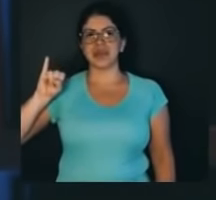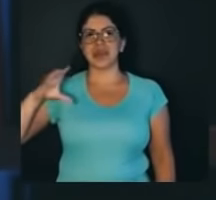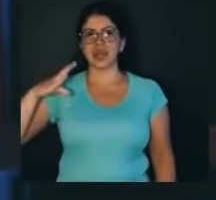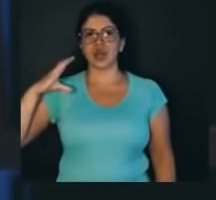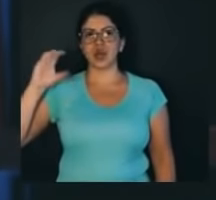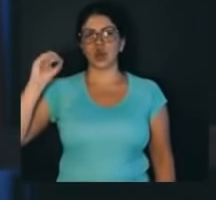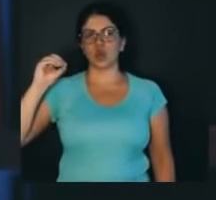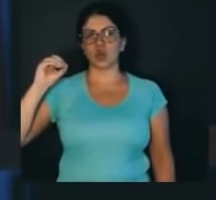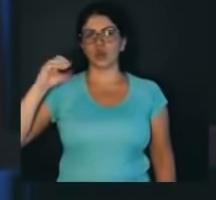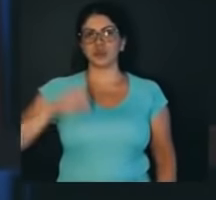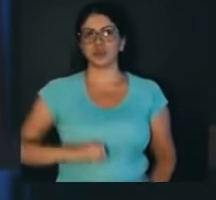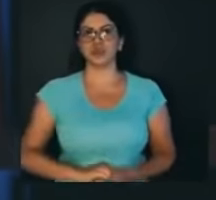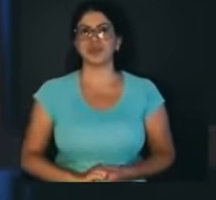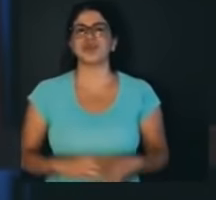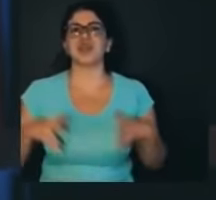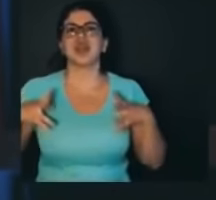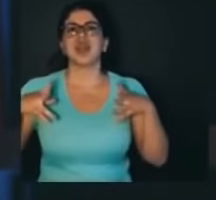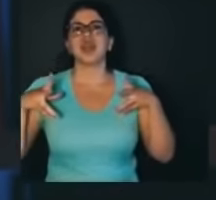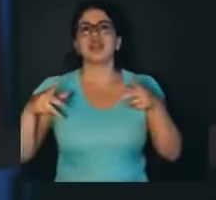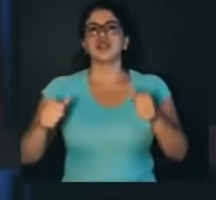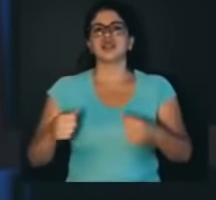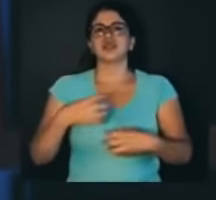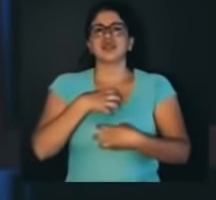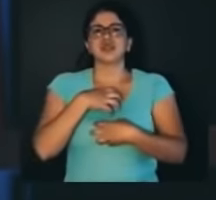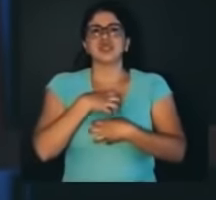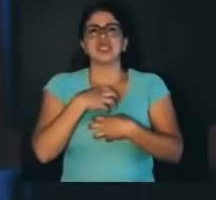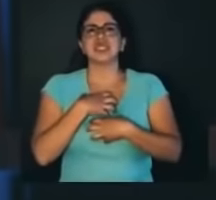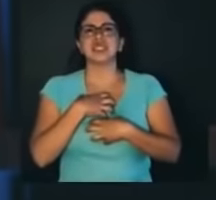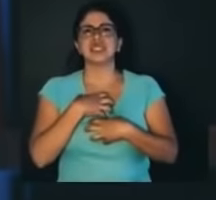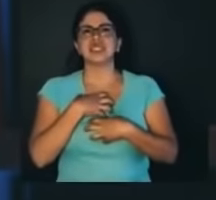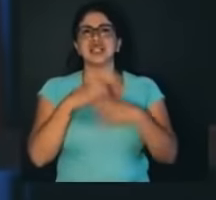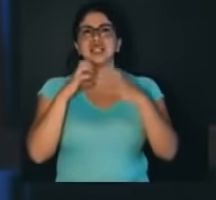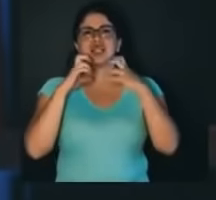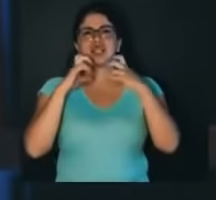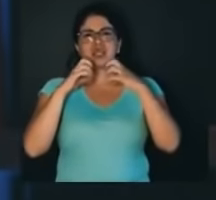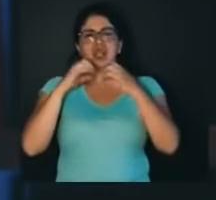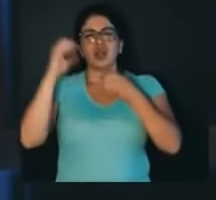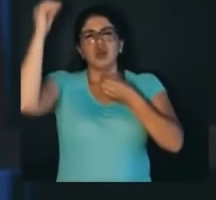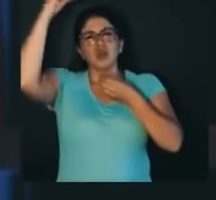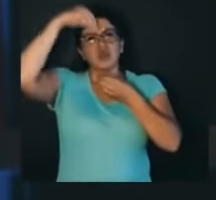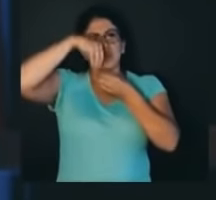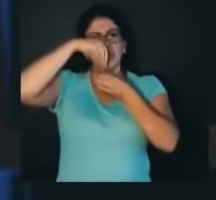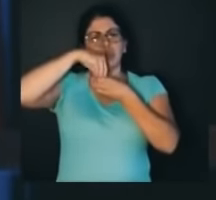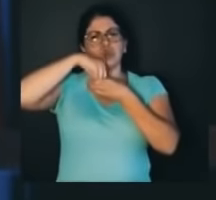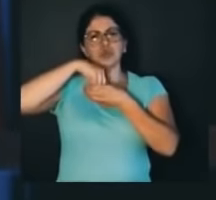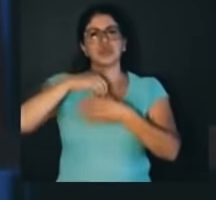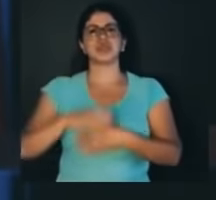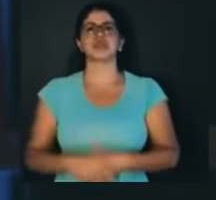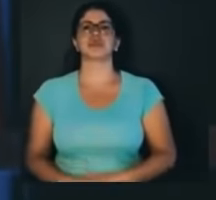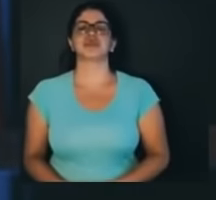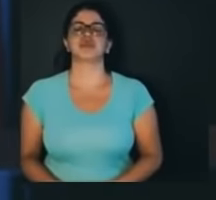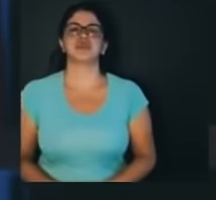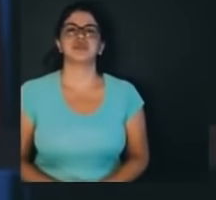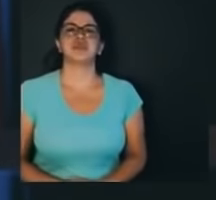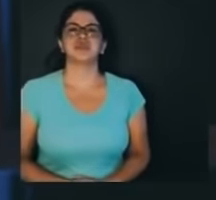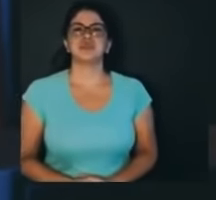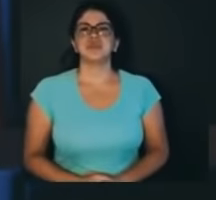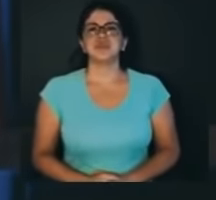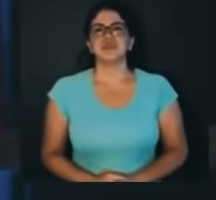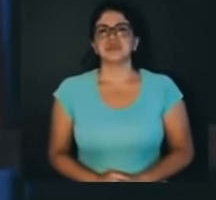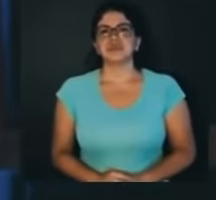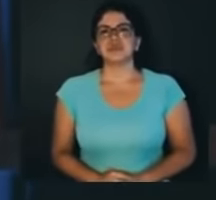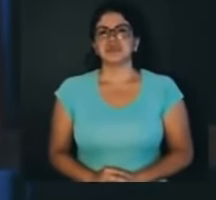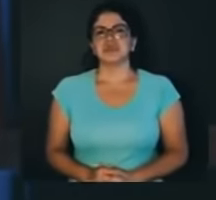nós, no nosso cotidiano, estamos na convivência com outros, nós temos essa capacidade, essa